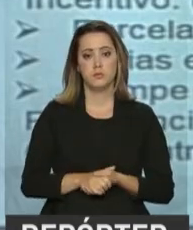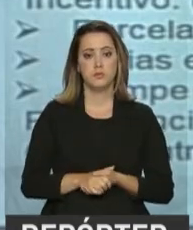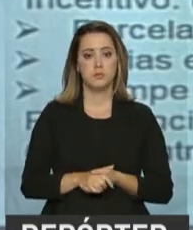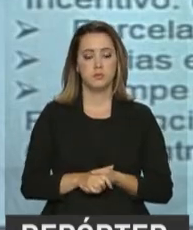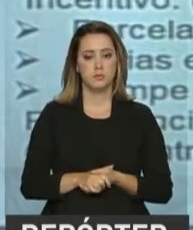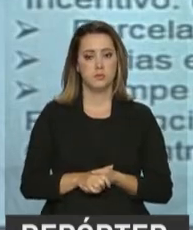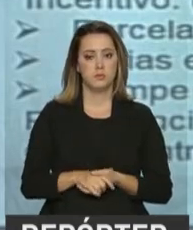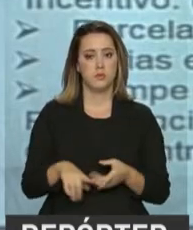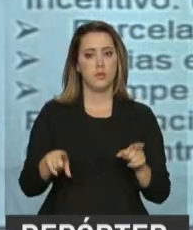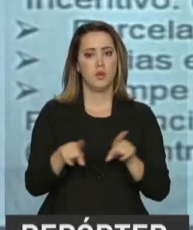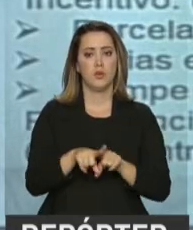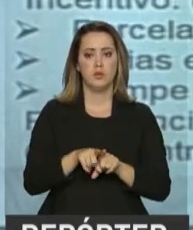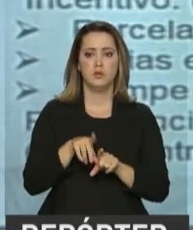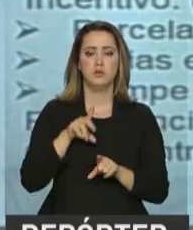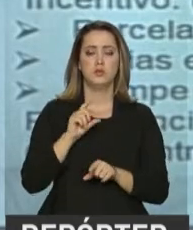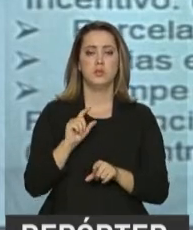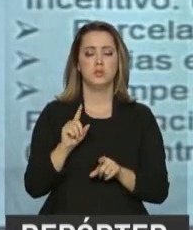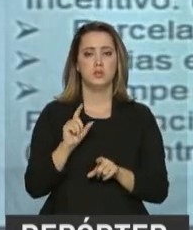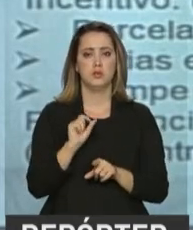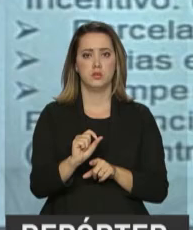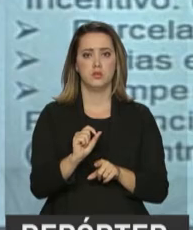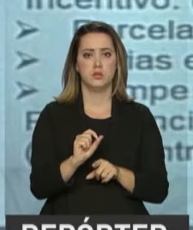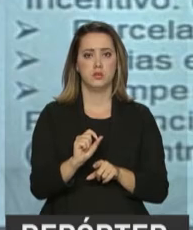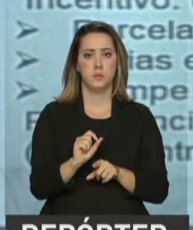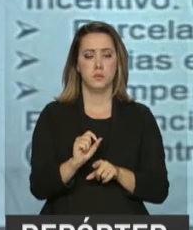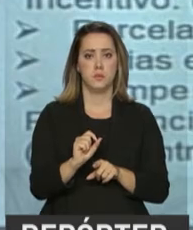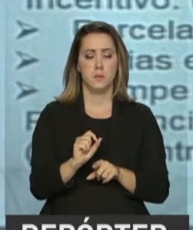e, além disso,